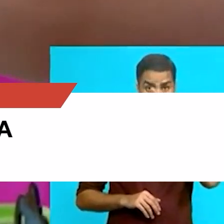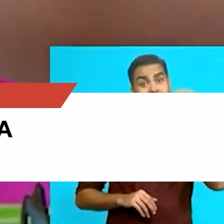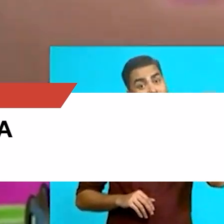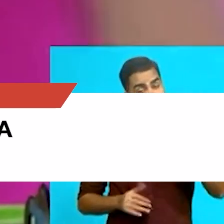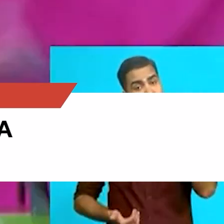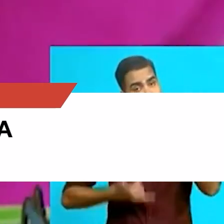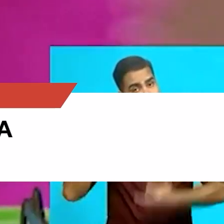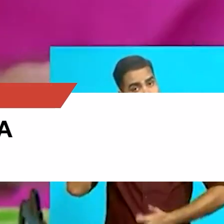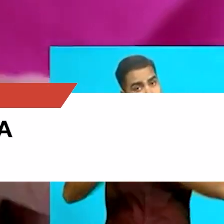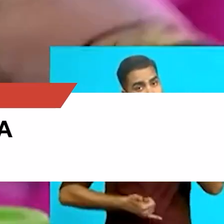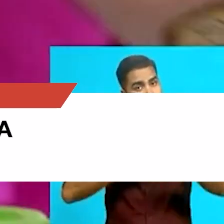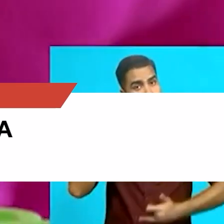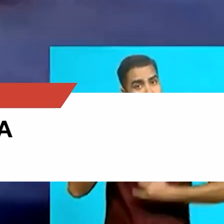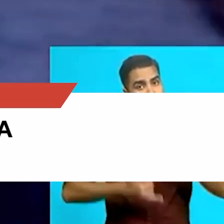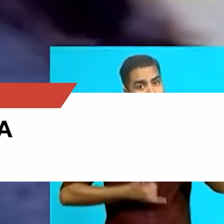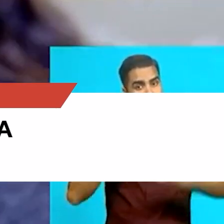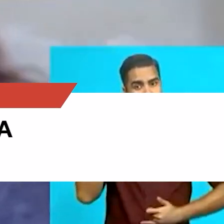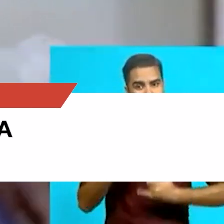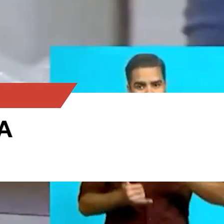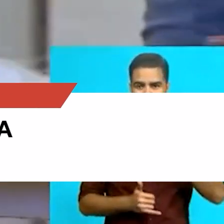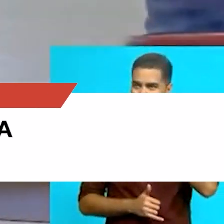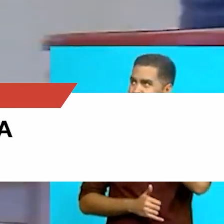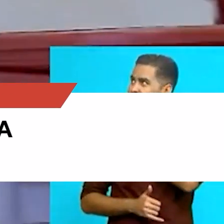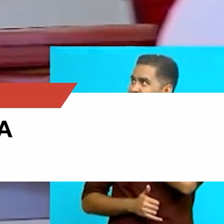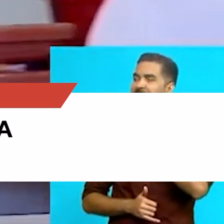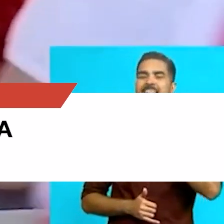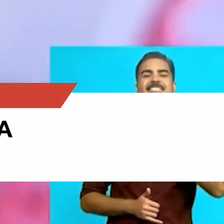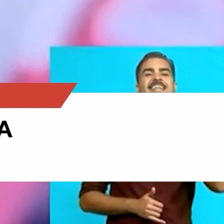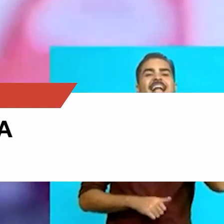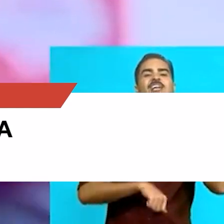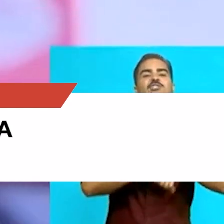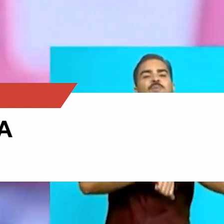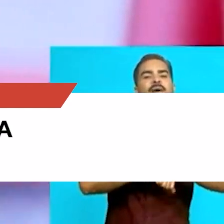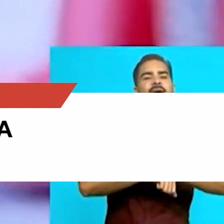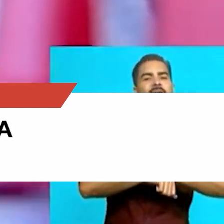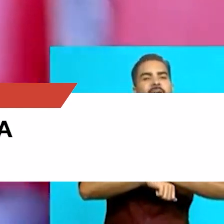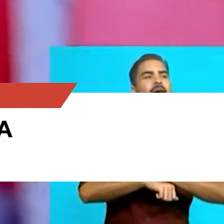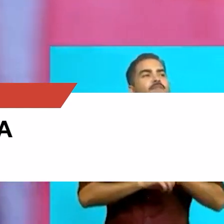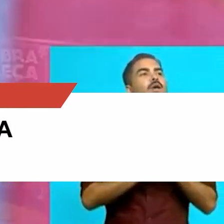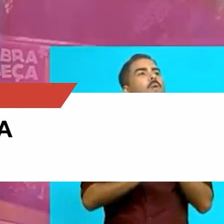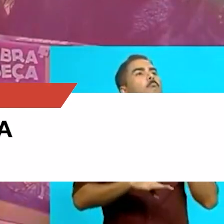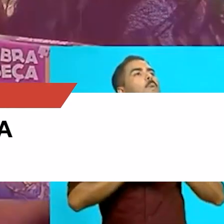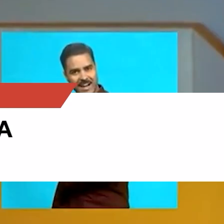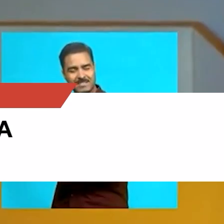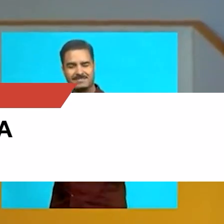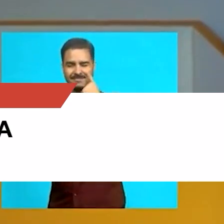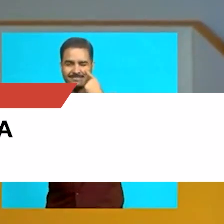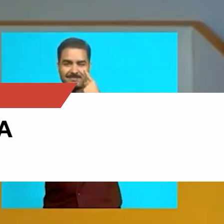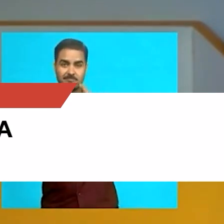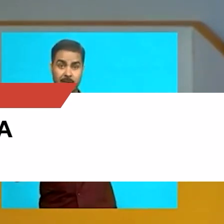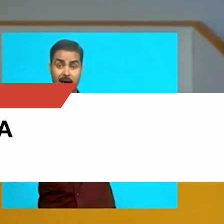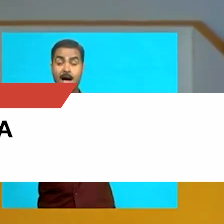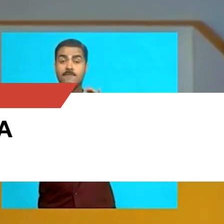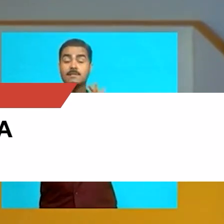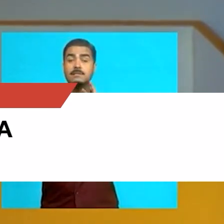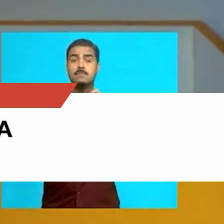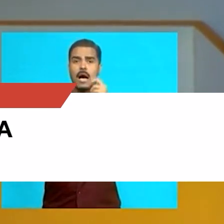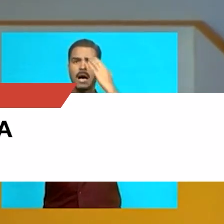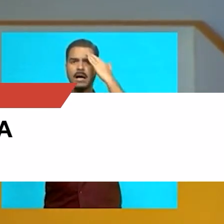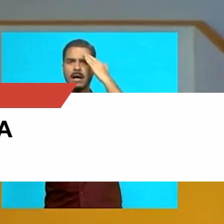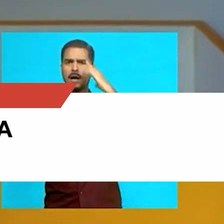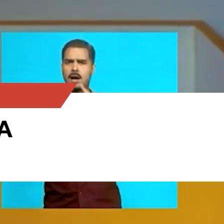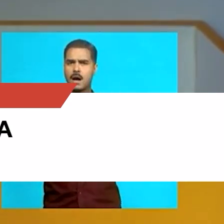indicação da comissão técnica foi para que o Brasil passe a lutar outros critérios de aplicação da vacina como por exemplo